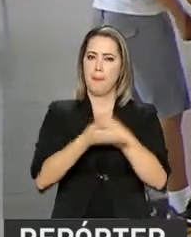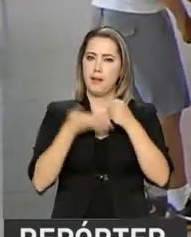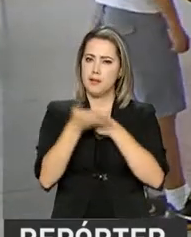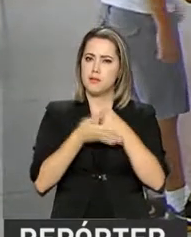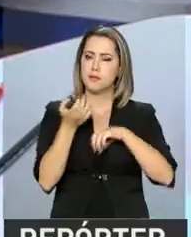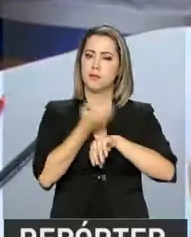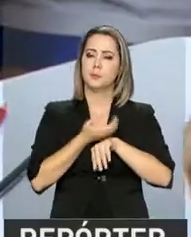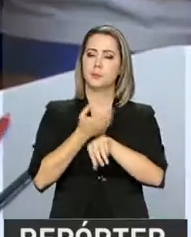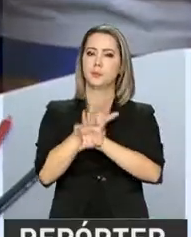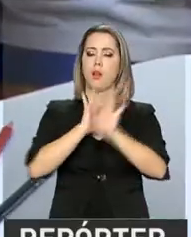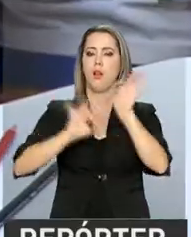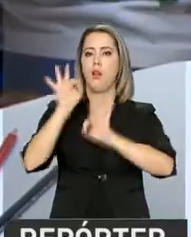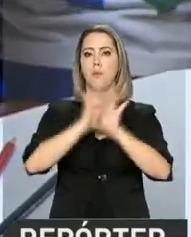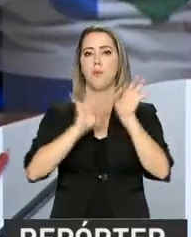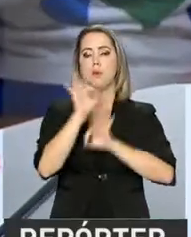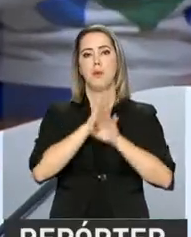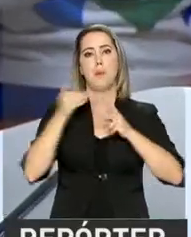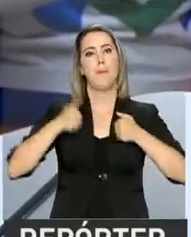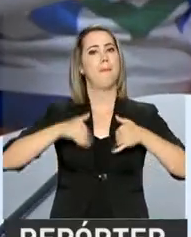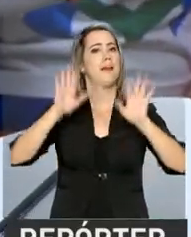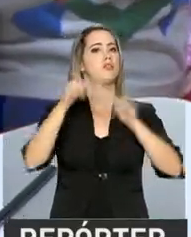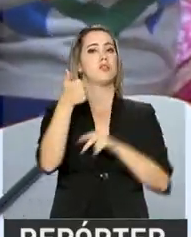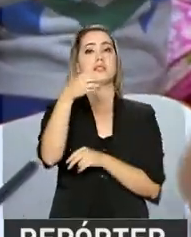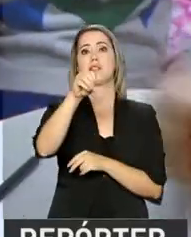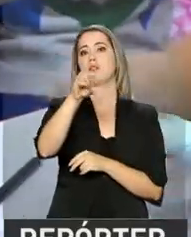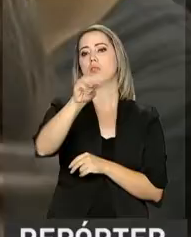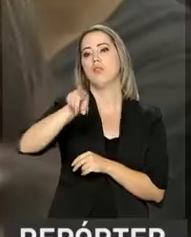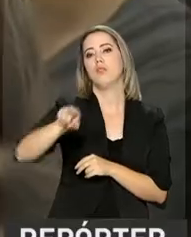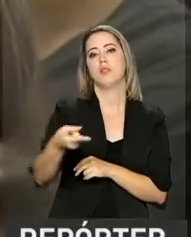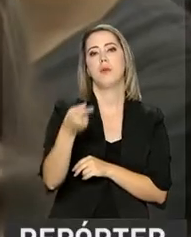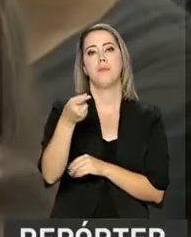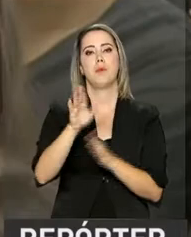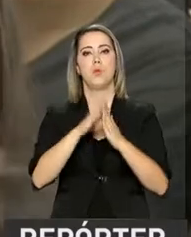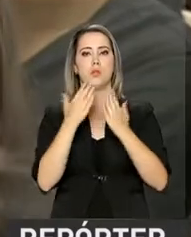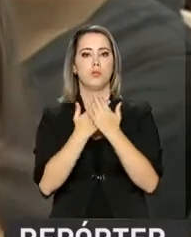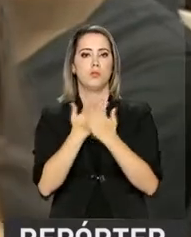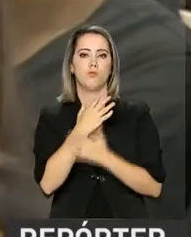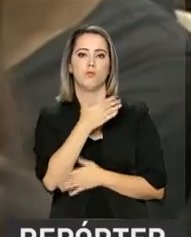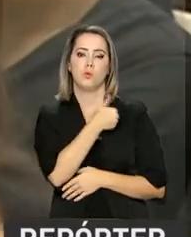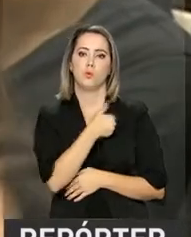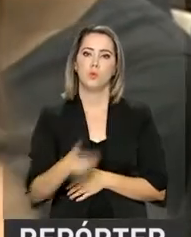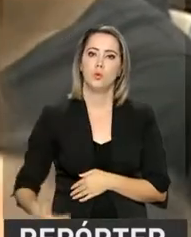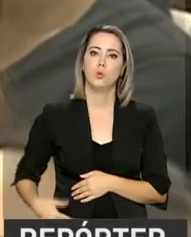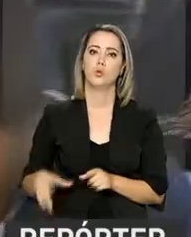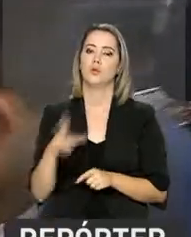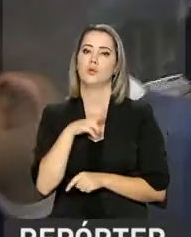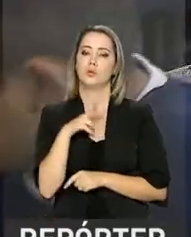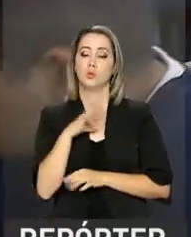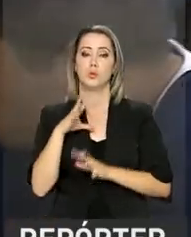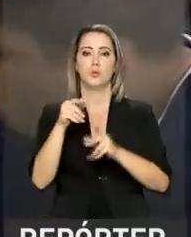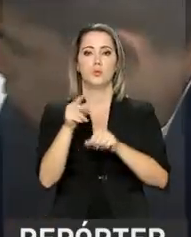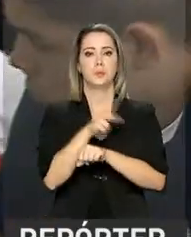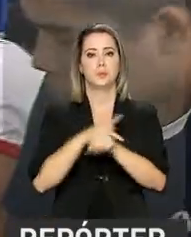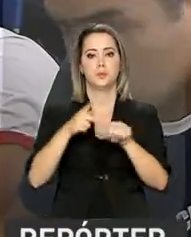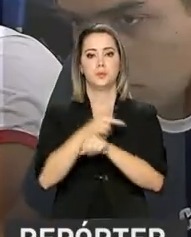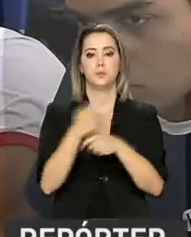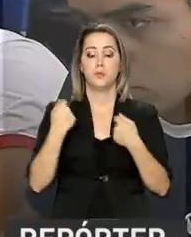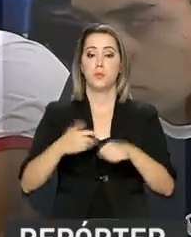currículos das mais de 190 mil escolas públicas e particulares de todo o país e deverá